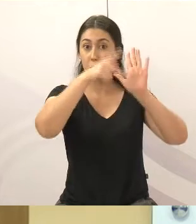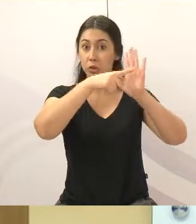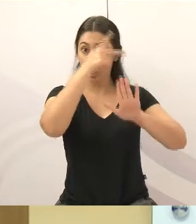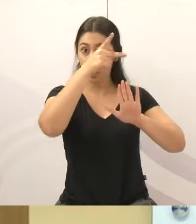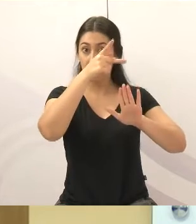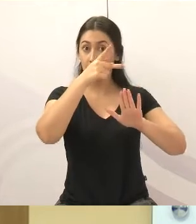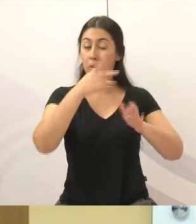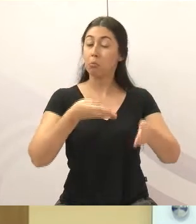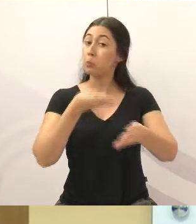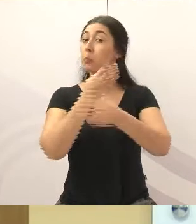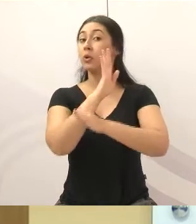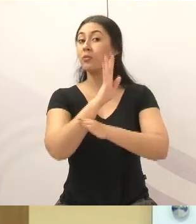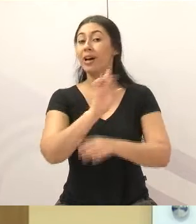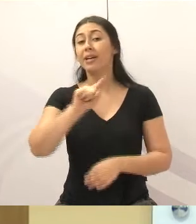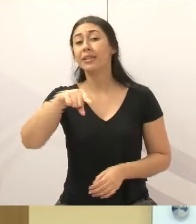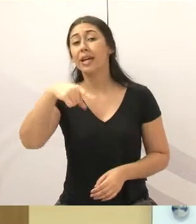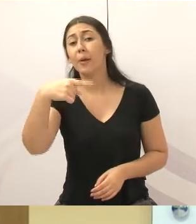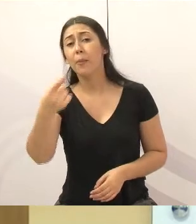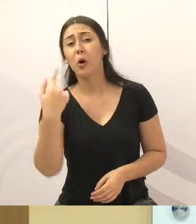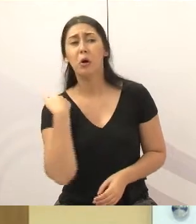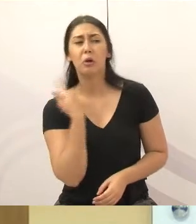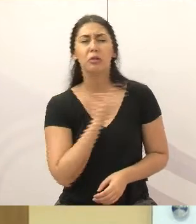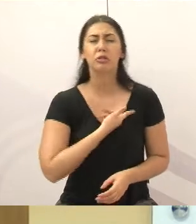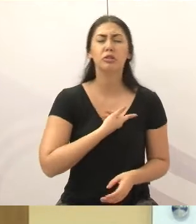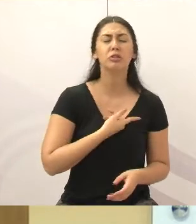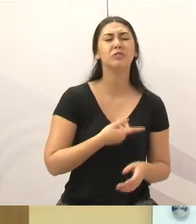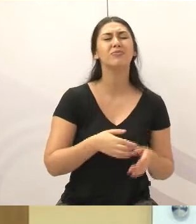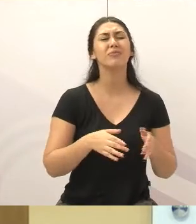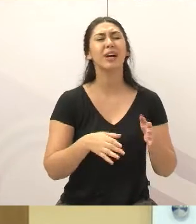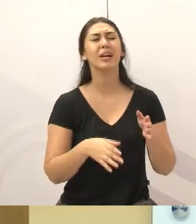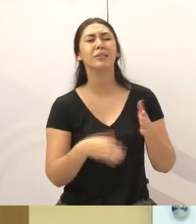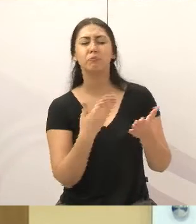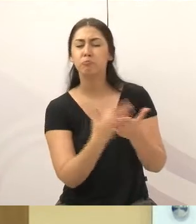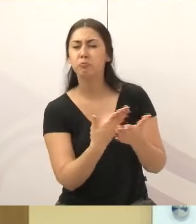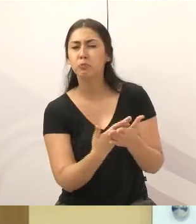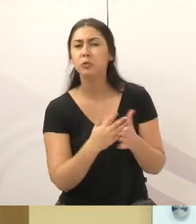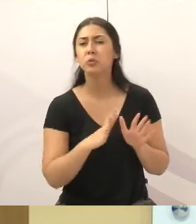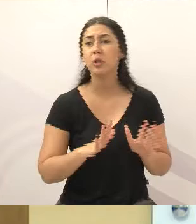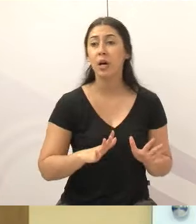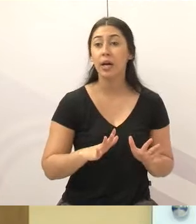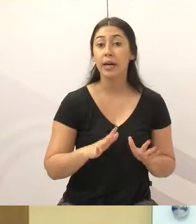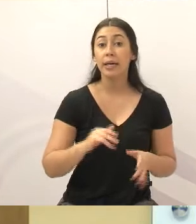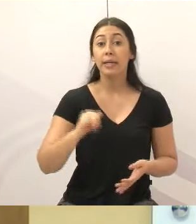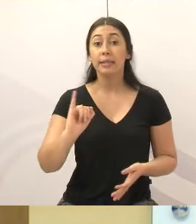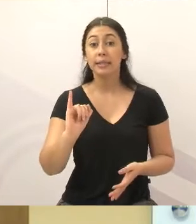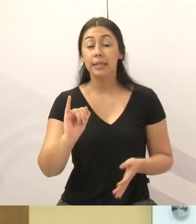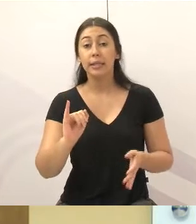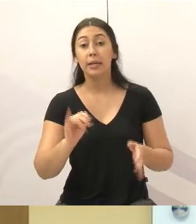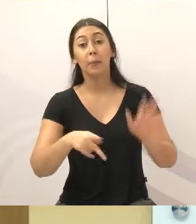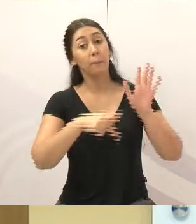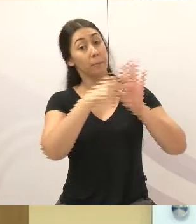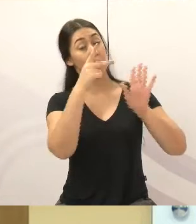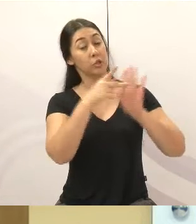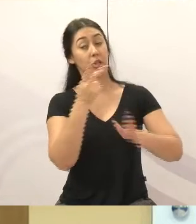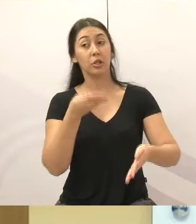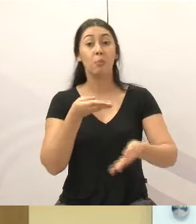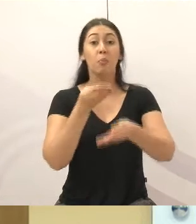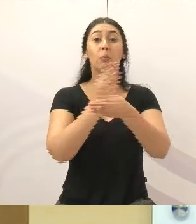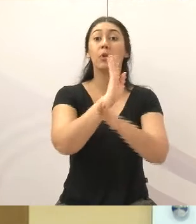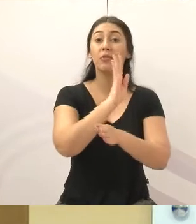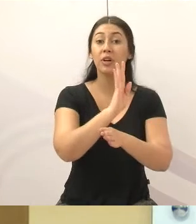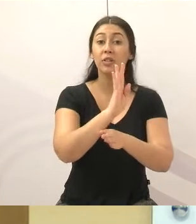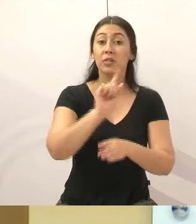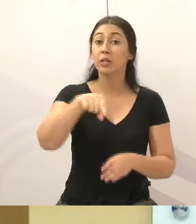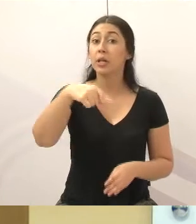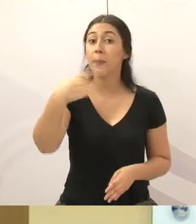momento, esse projeto vai ser sancionado. Quem é que me garante que depois de todo esse projeto que a gente possa votar e seja aprovado aqui, o